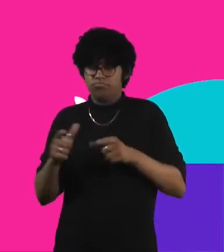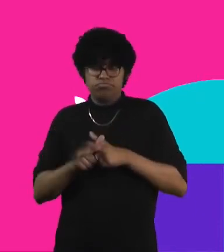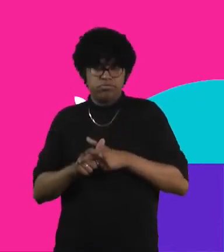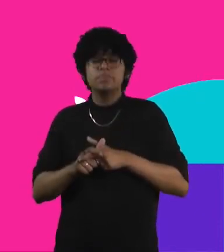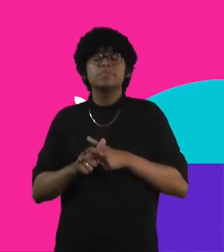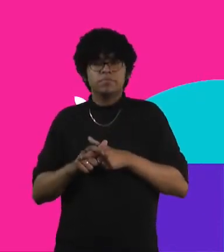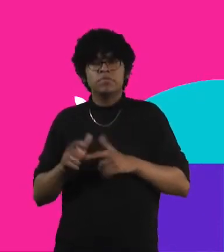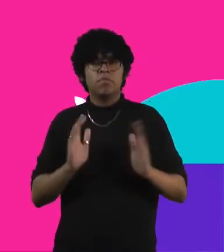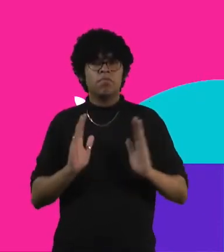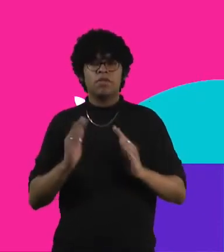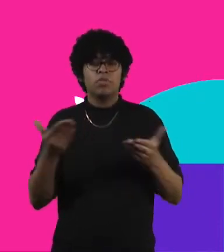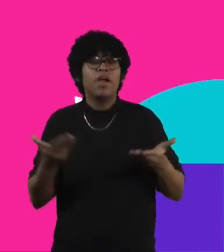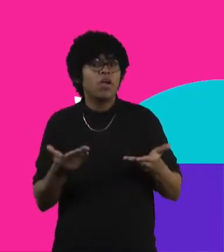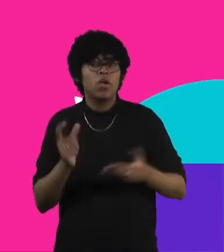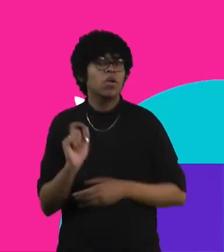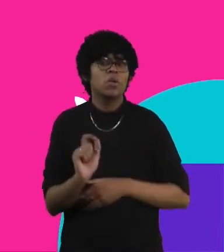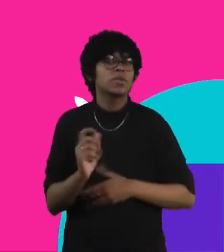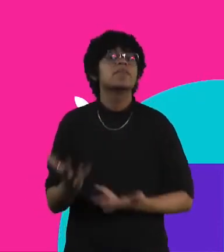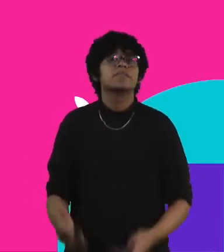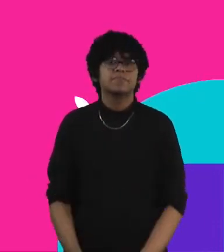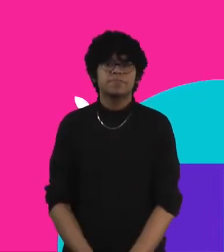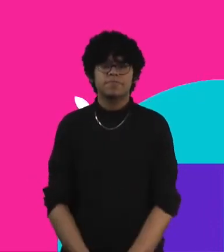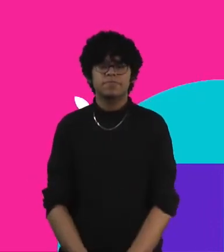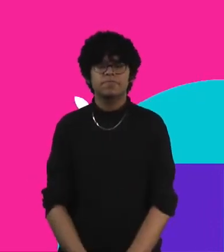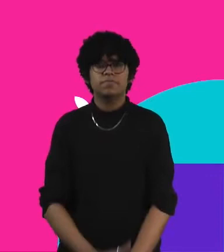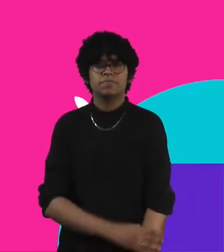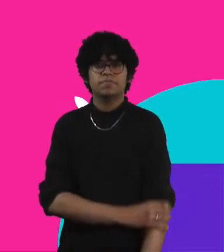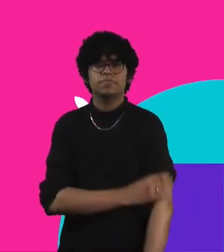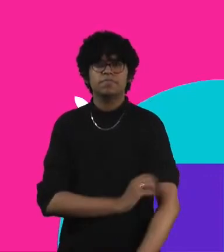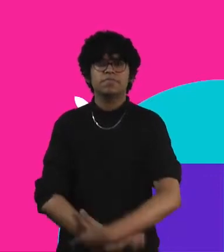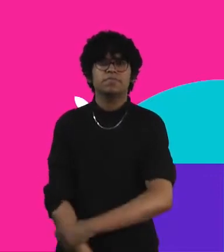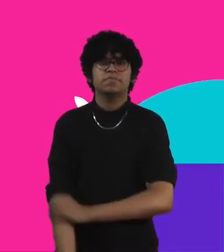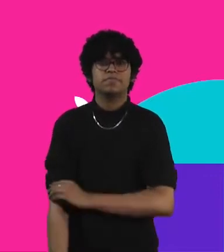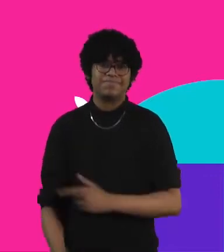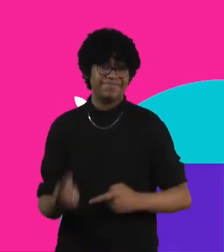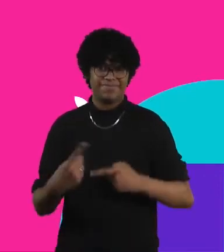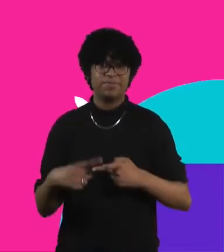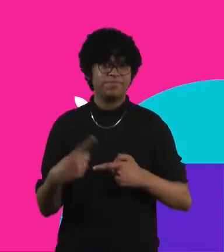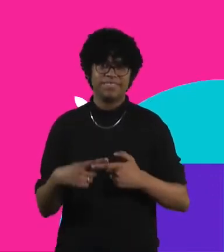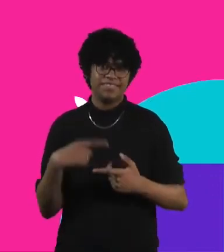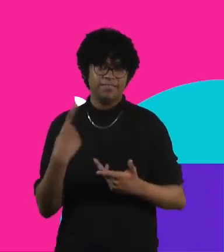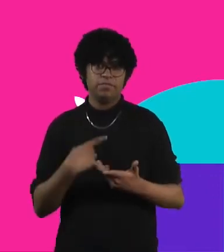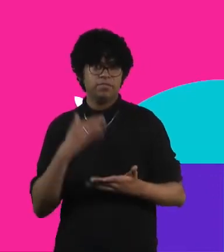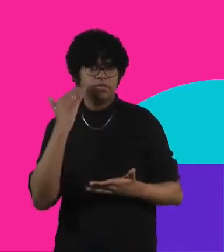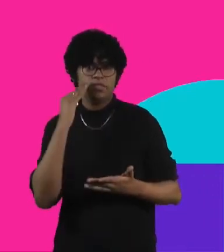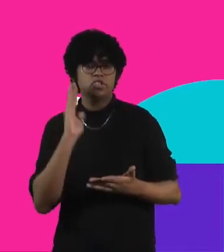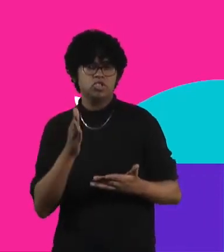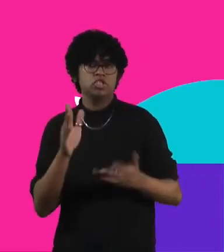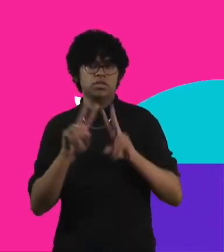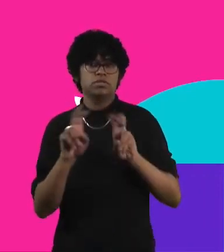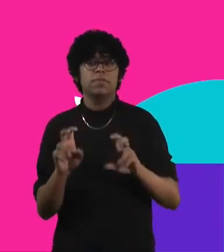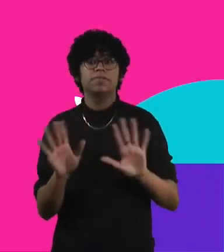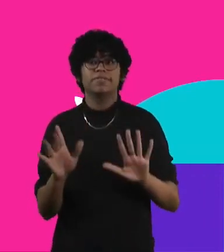falando em mensuração de impacto, né? Já que a gente falou um pouco do porquê de como a gente entende isso. A gente tem já a nossa